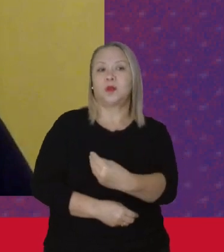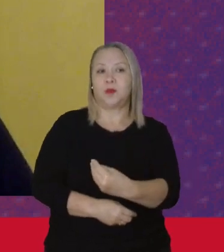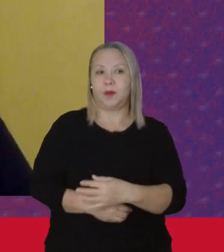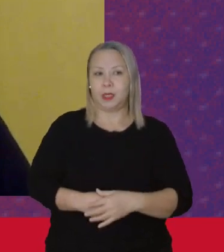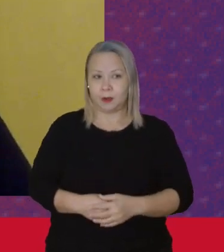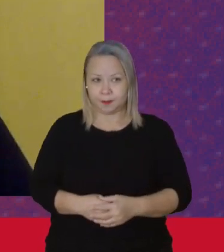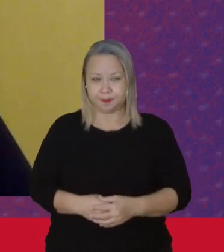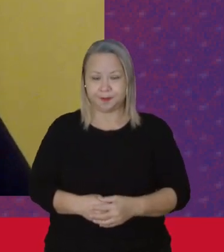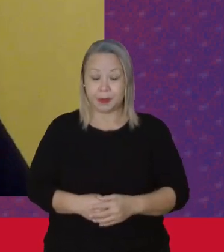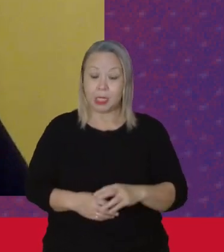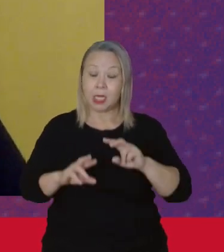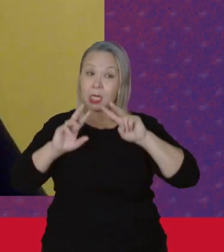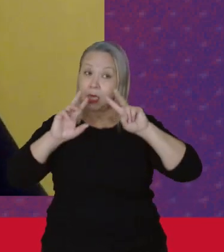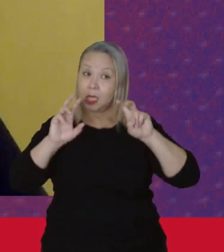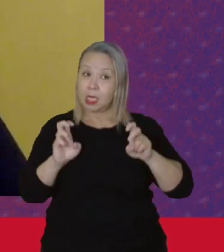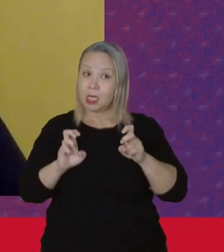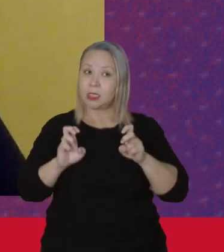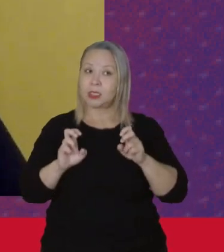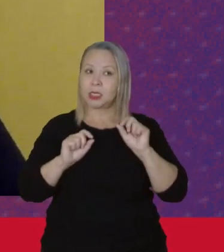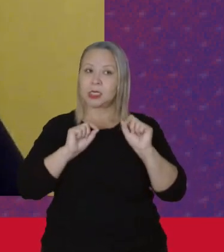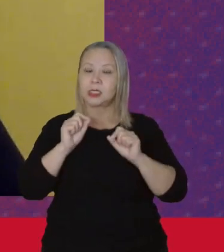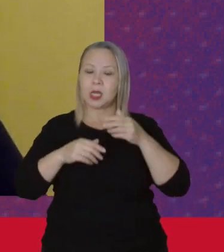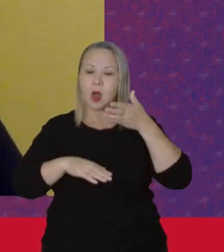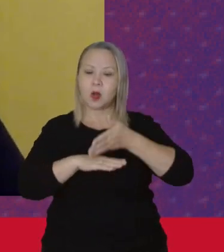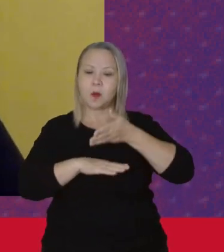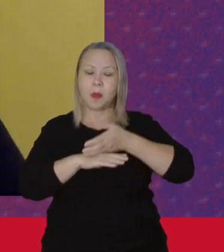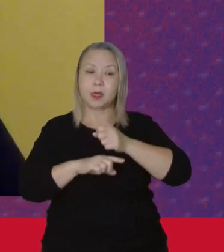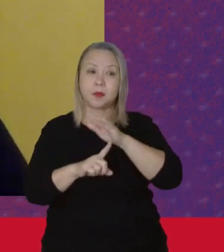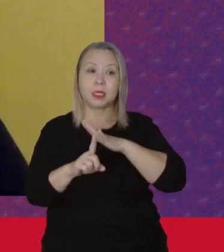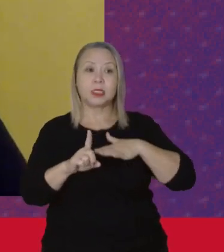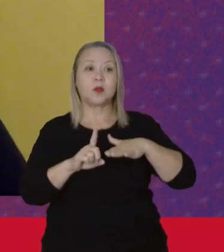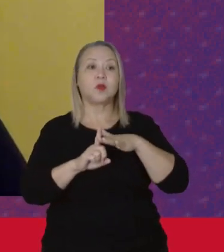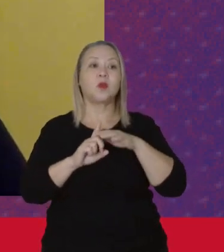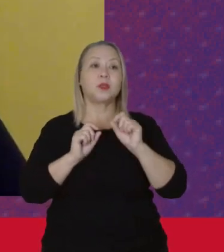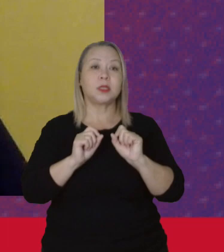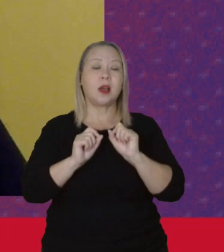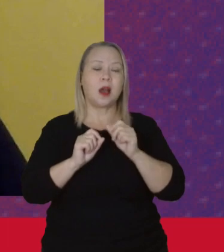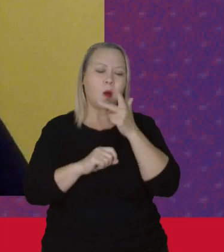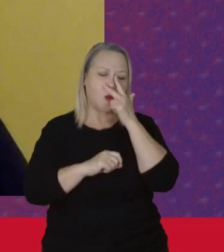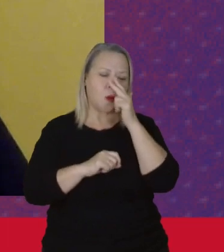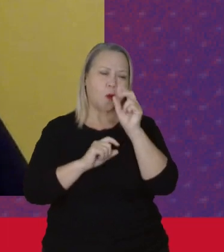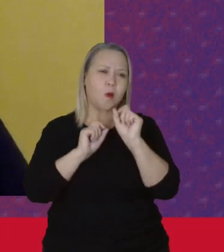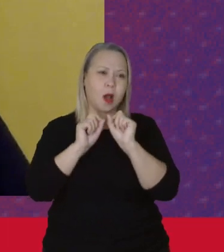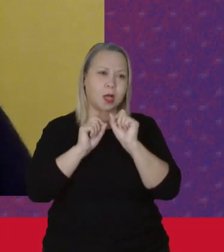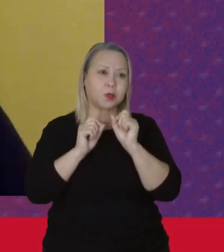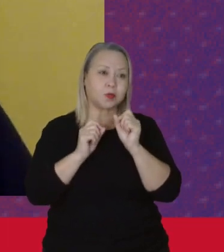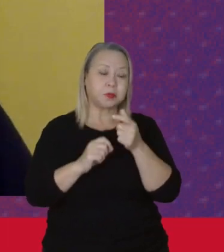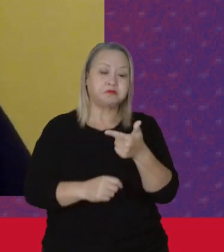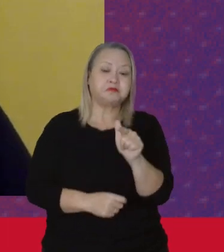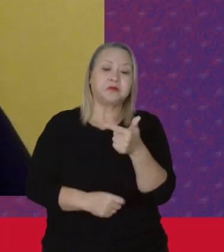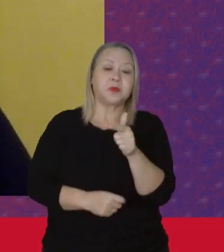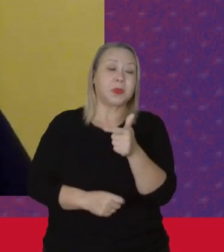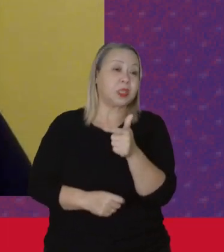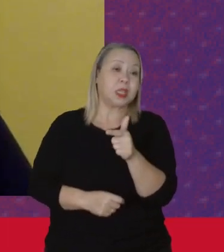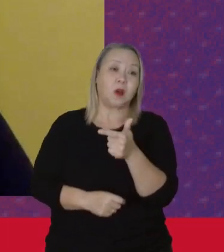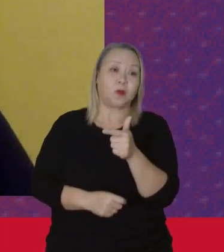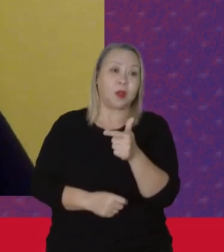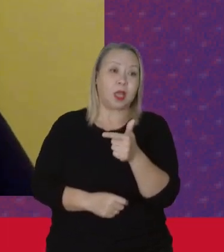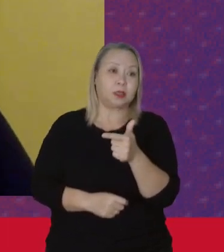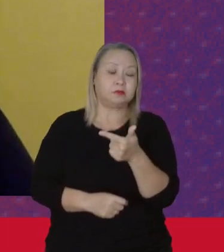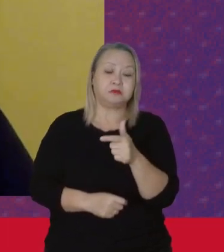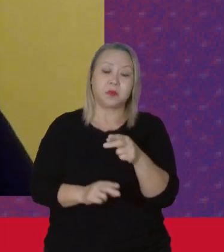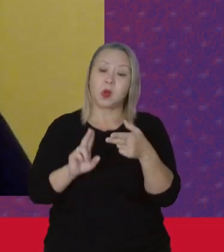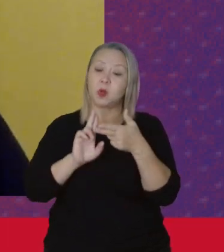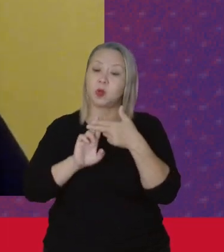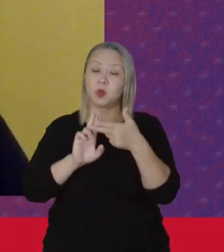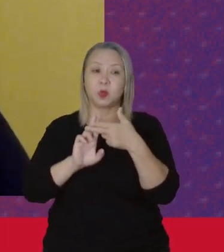E essa questão da participação social, né, acho que não existiu o SUS,